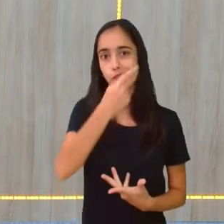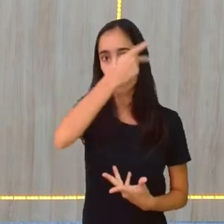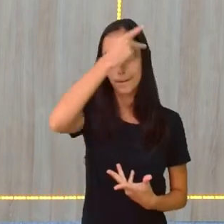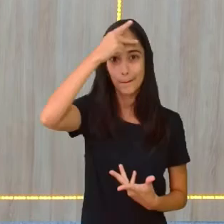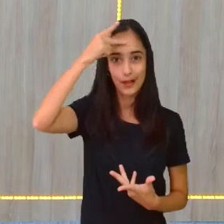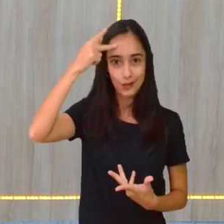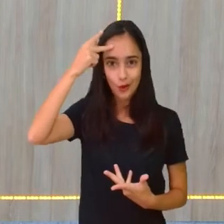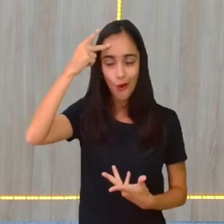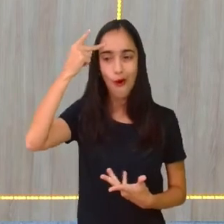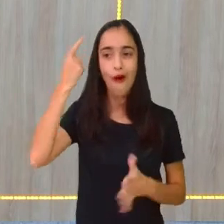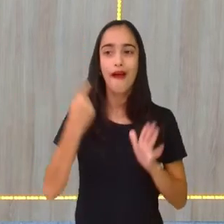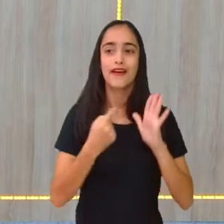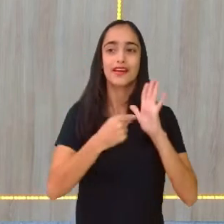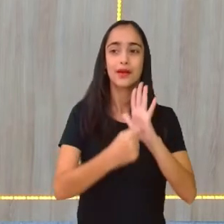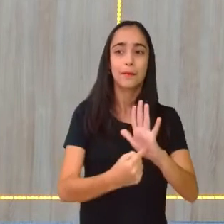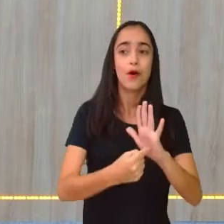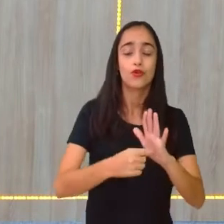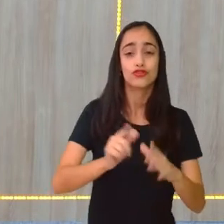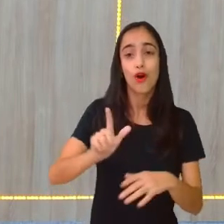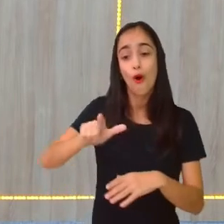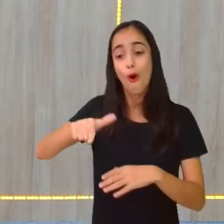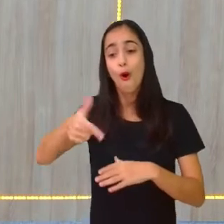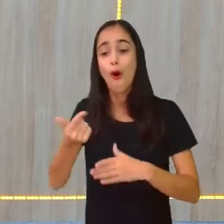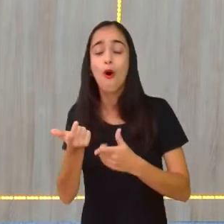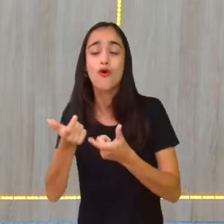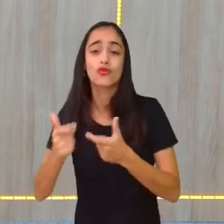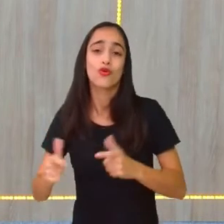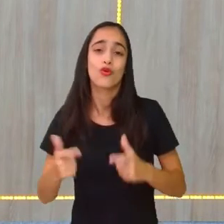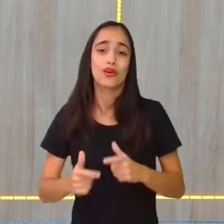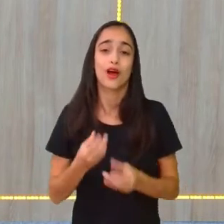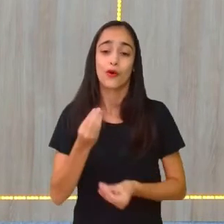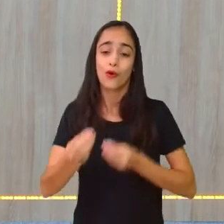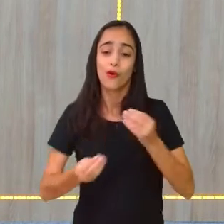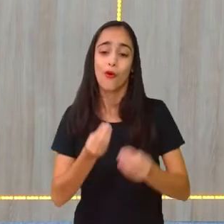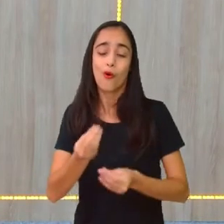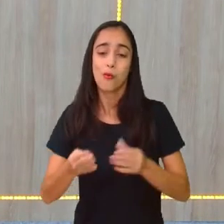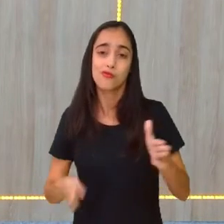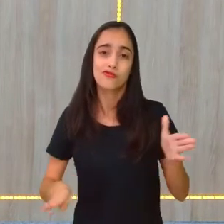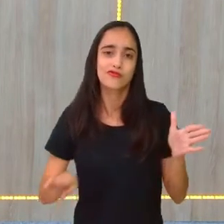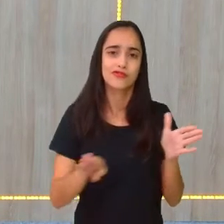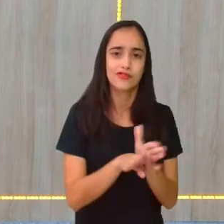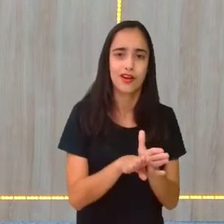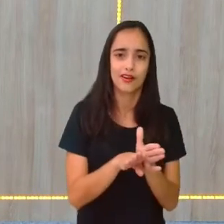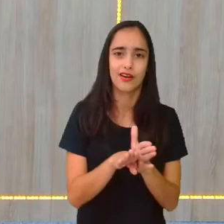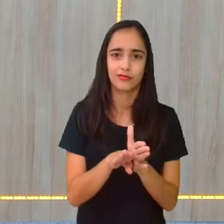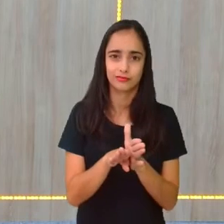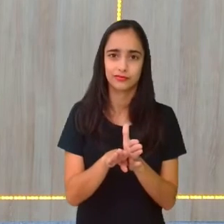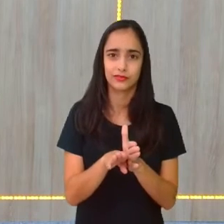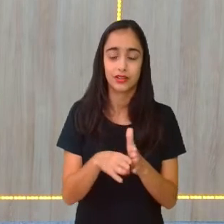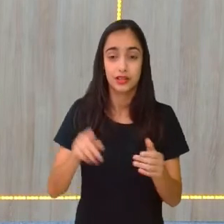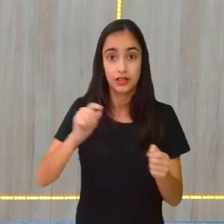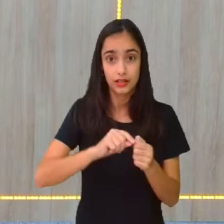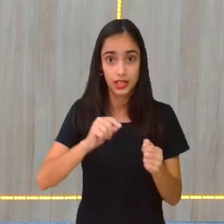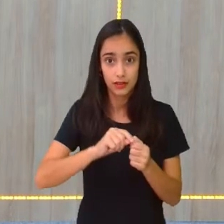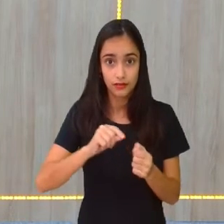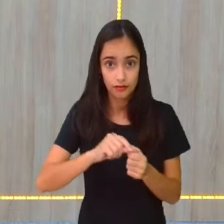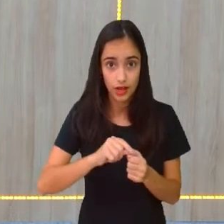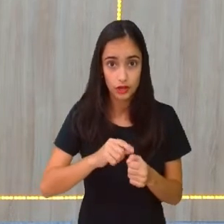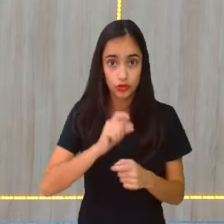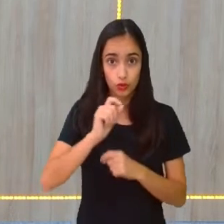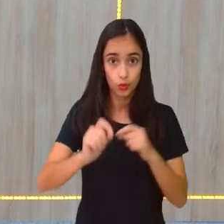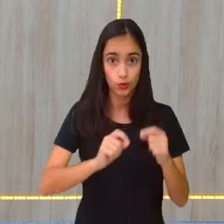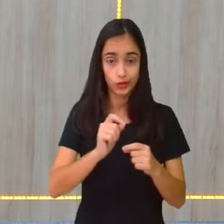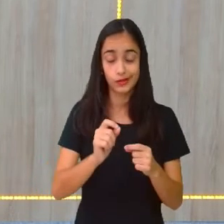um caminho, né, alternativo que faz com que os soldados, né, persas, né,